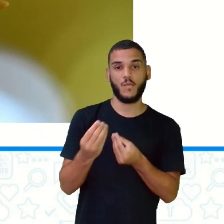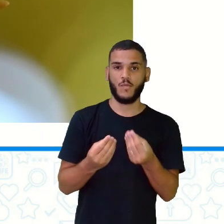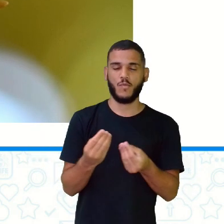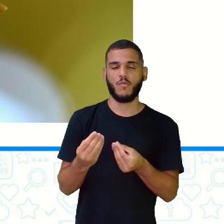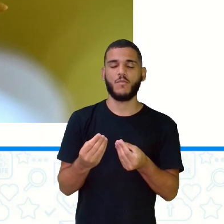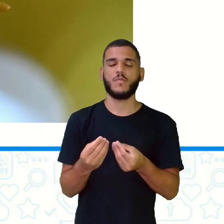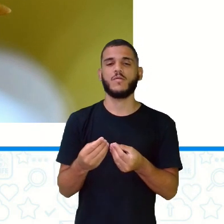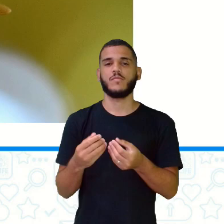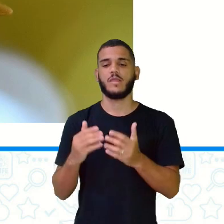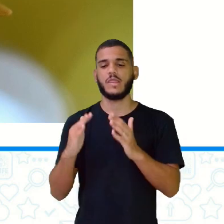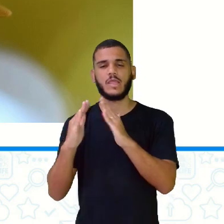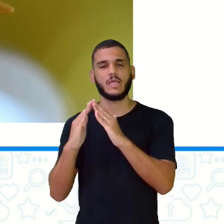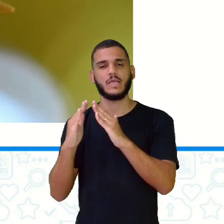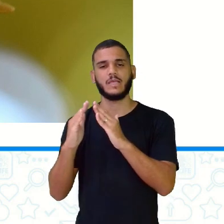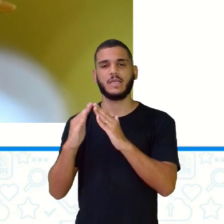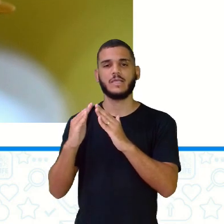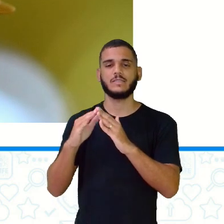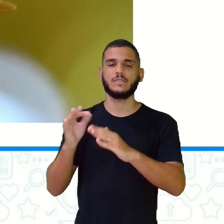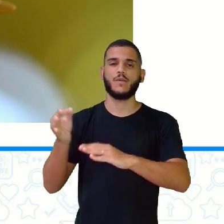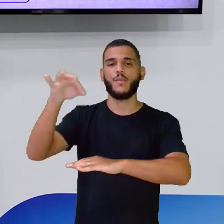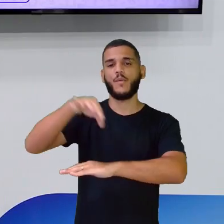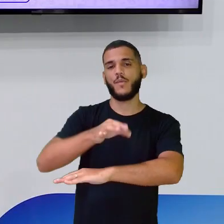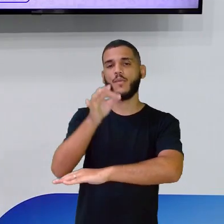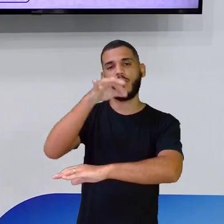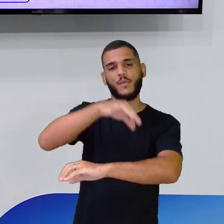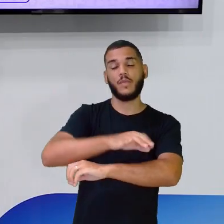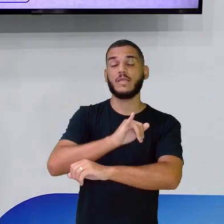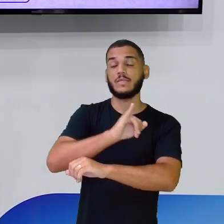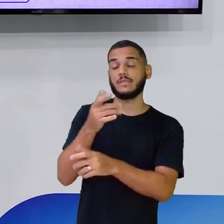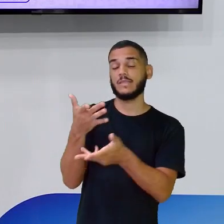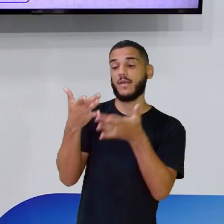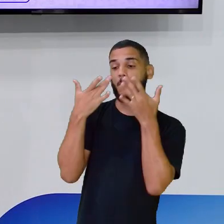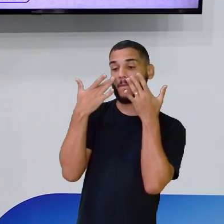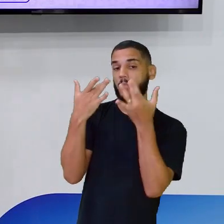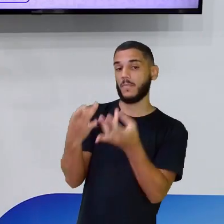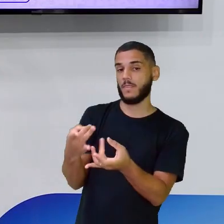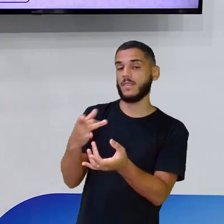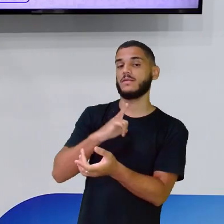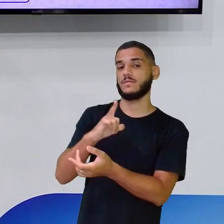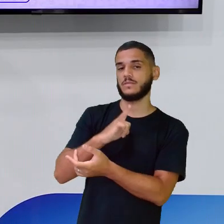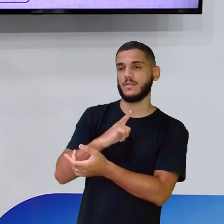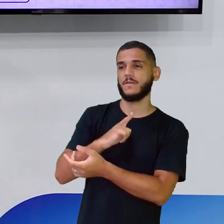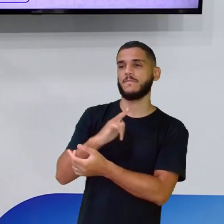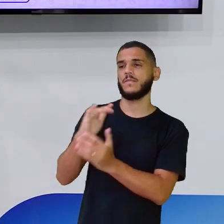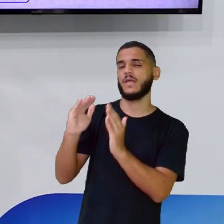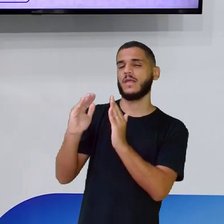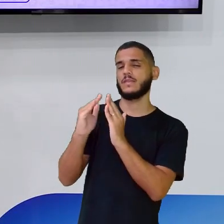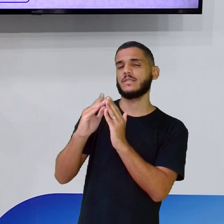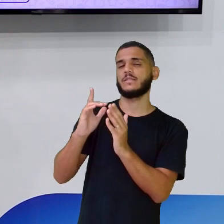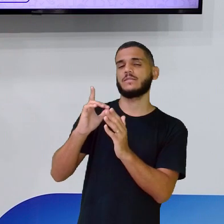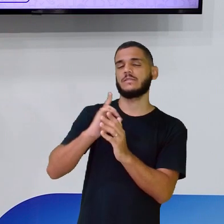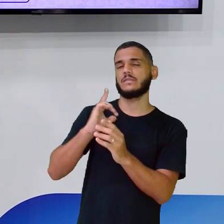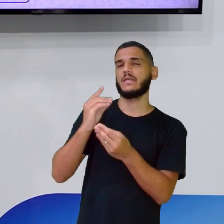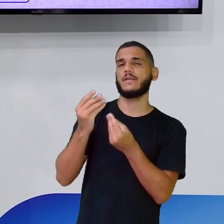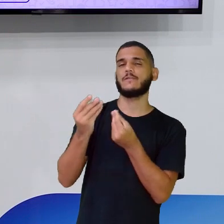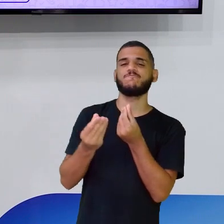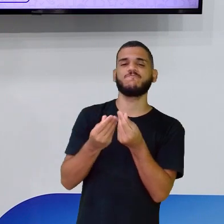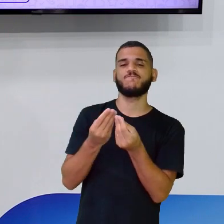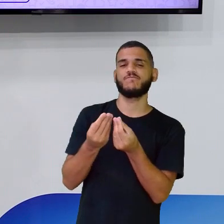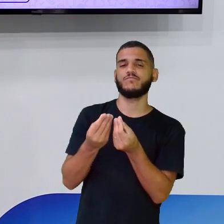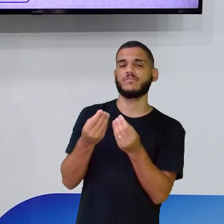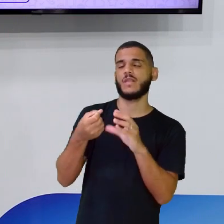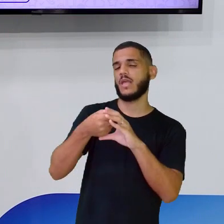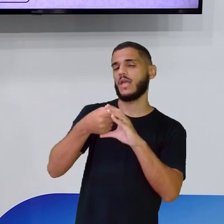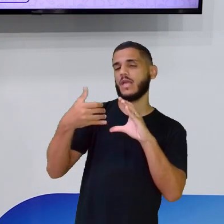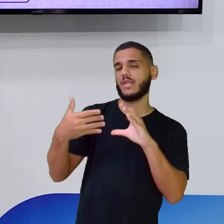casinhas das abelhas. Se a gente prestar atenção direitinho, essas casinhas têm uma